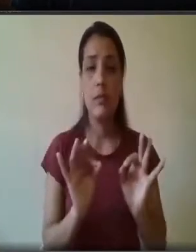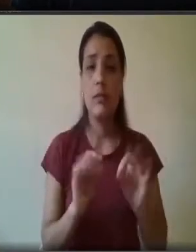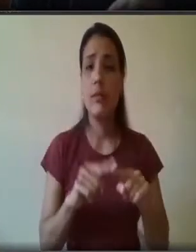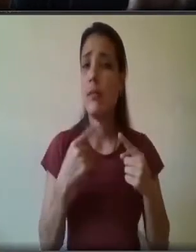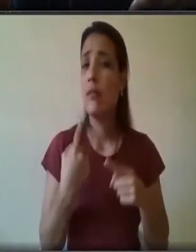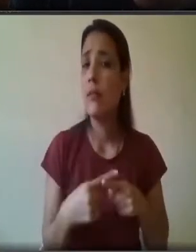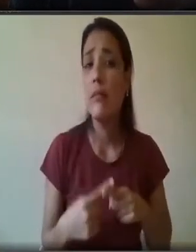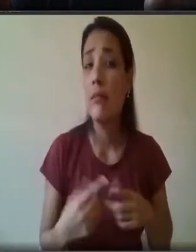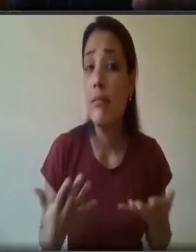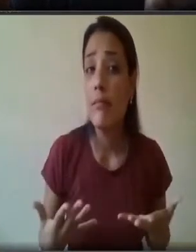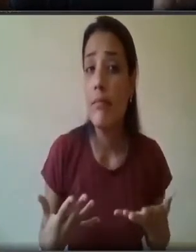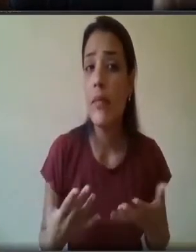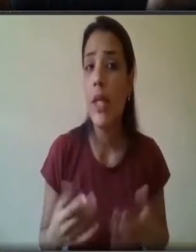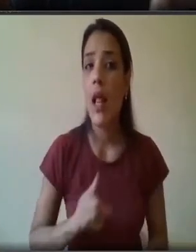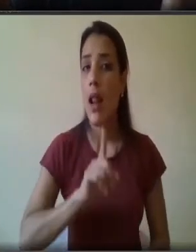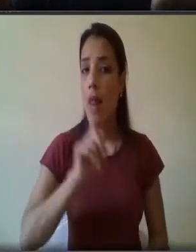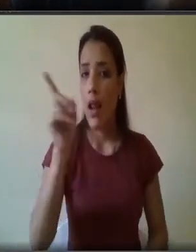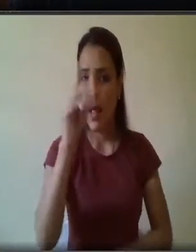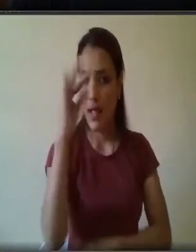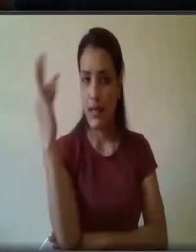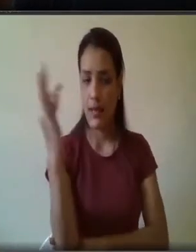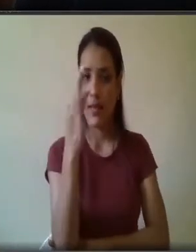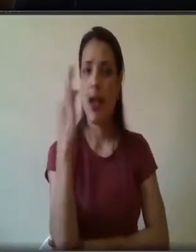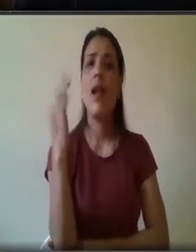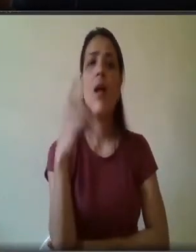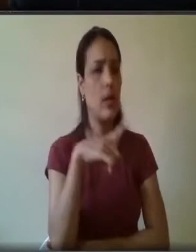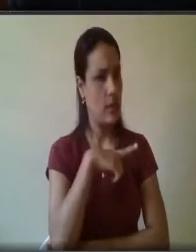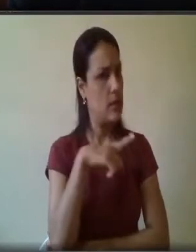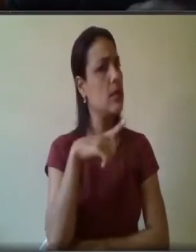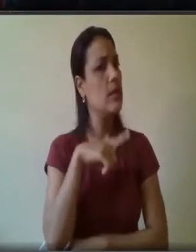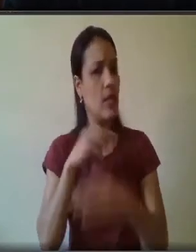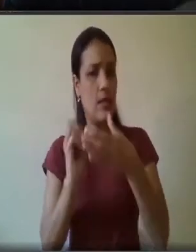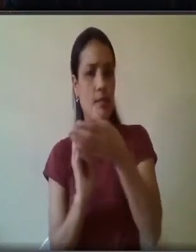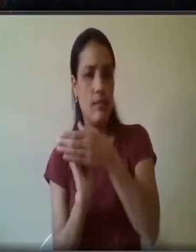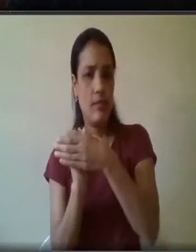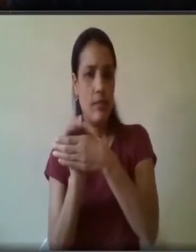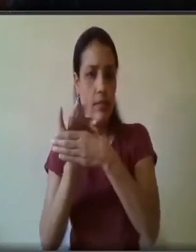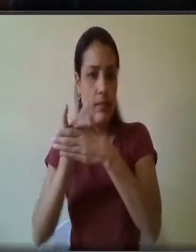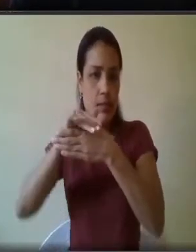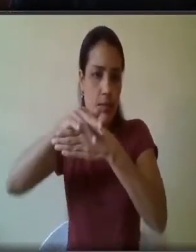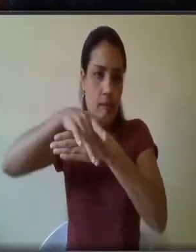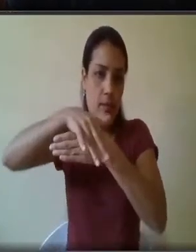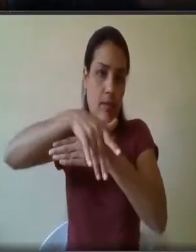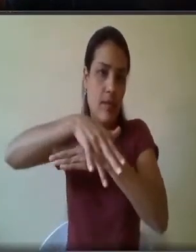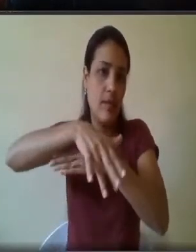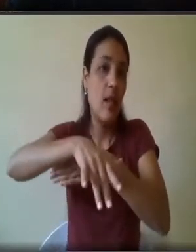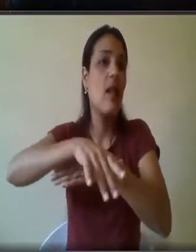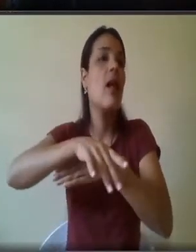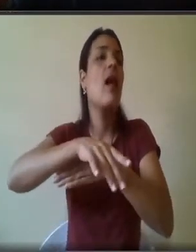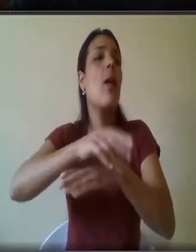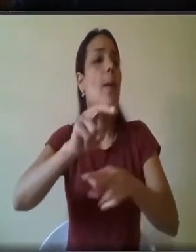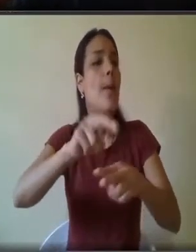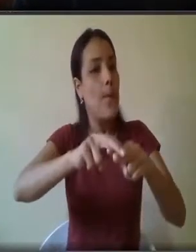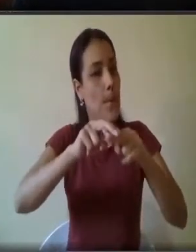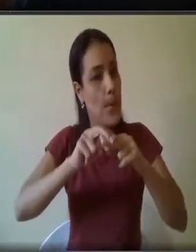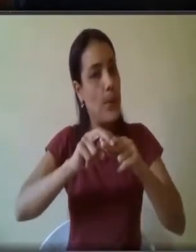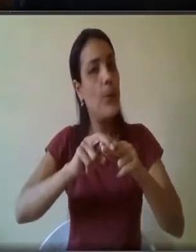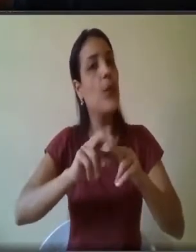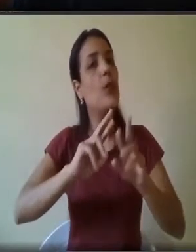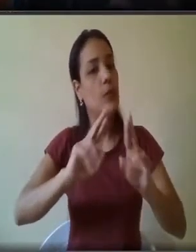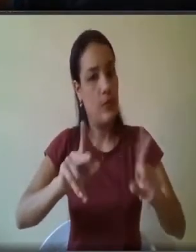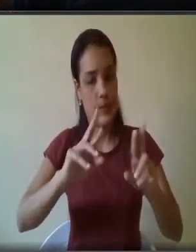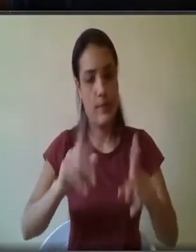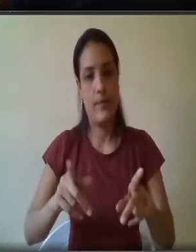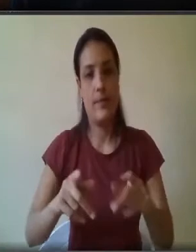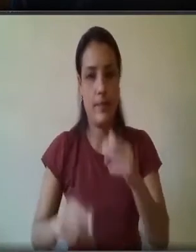derrame vulcânico, uma porçãozinha naquela área faz essa mudança, faz essa diferença. Então,